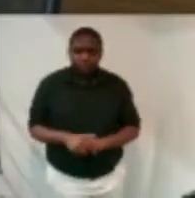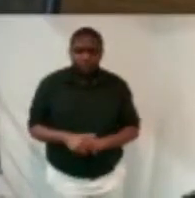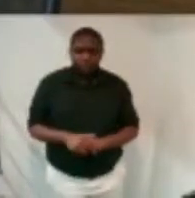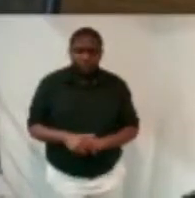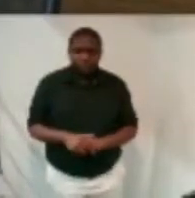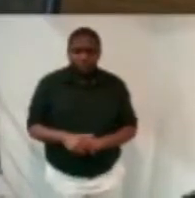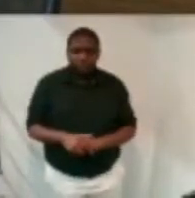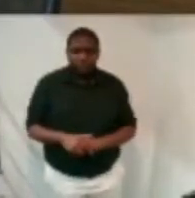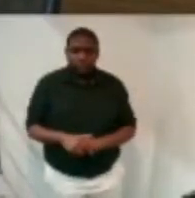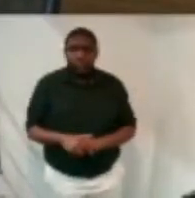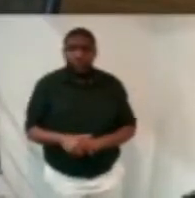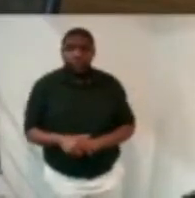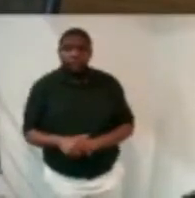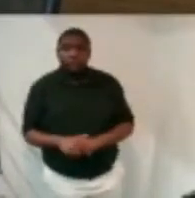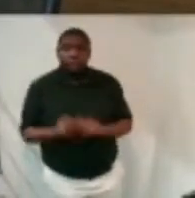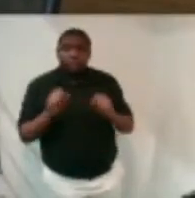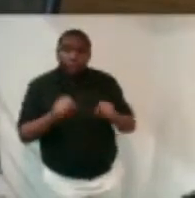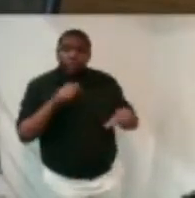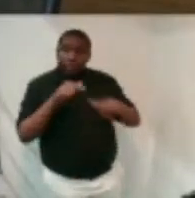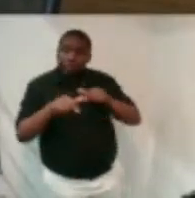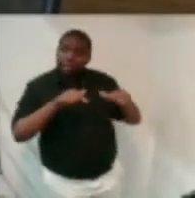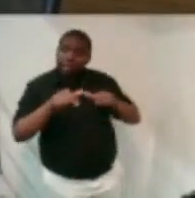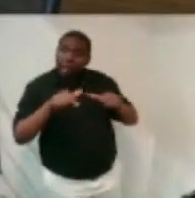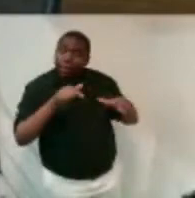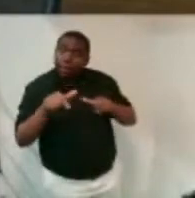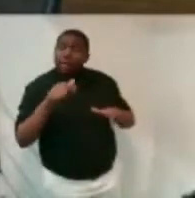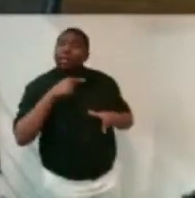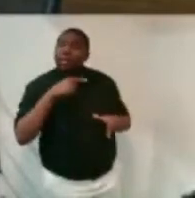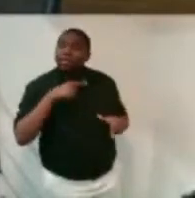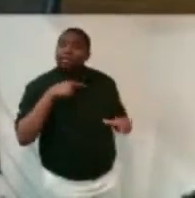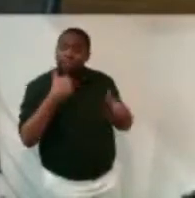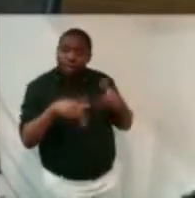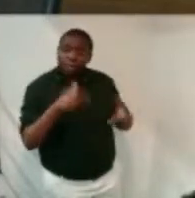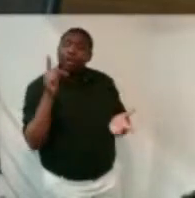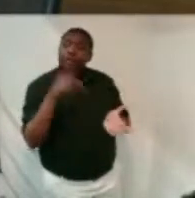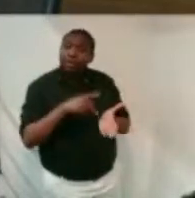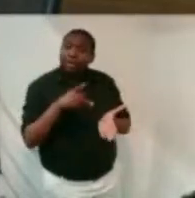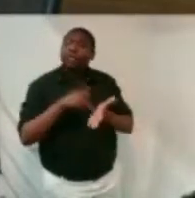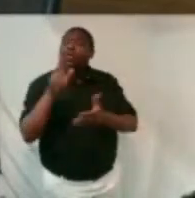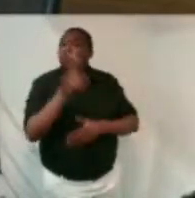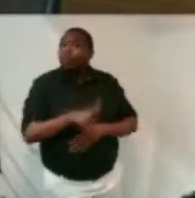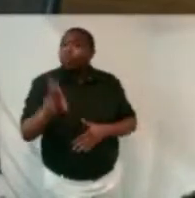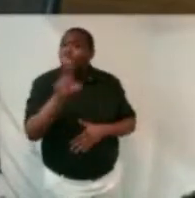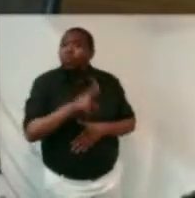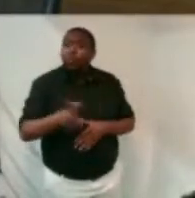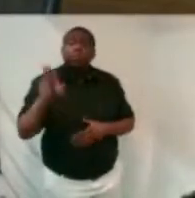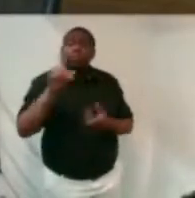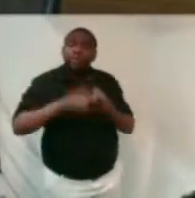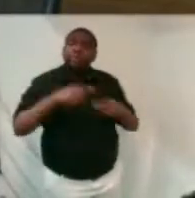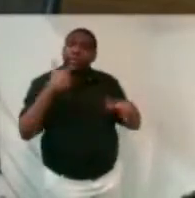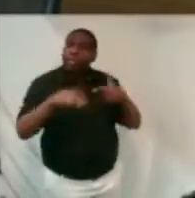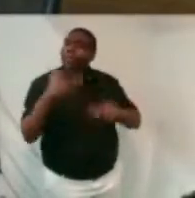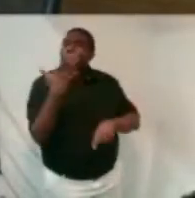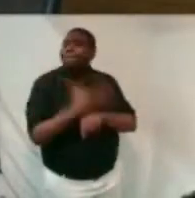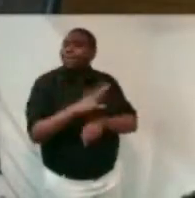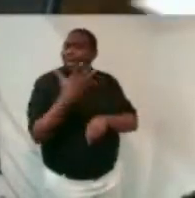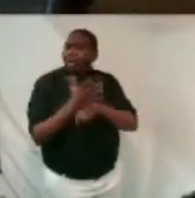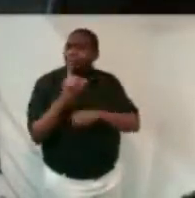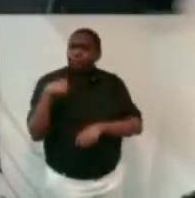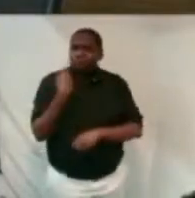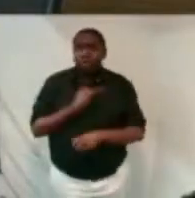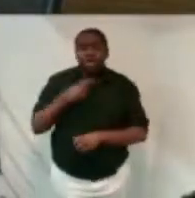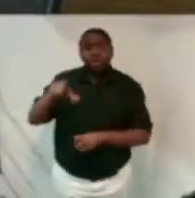para poder trabalhar e para poder fazer algum trabalho verdadeiramente útil e prático, nós elegemos